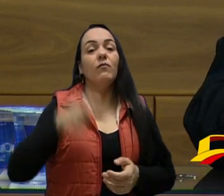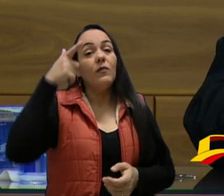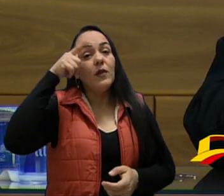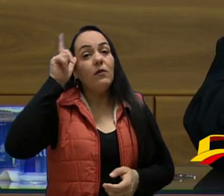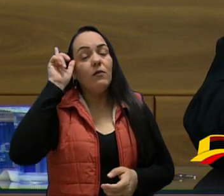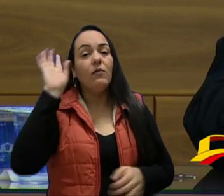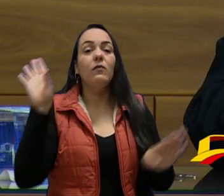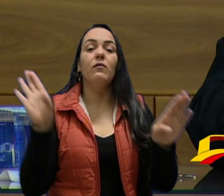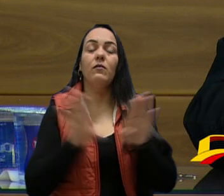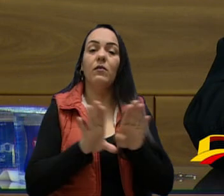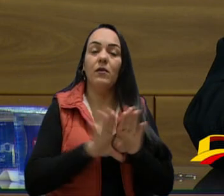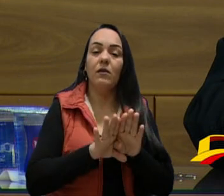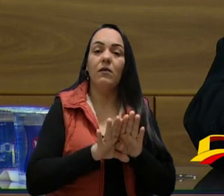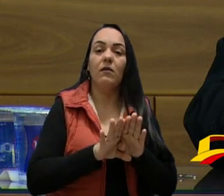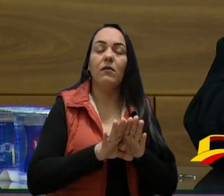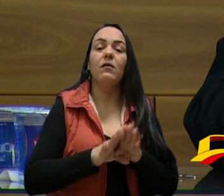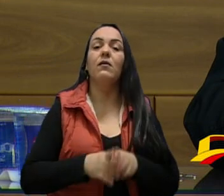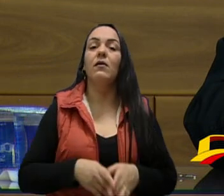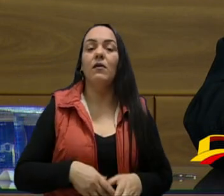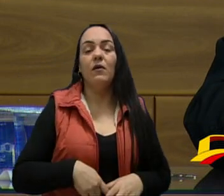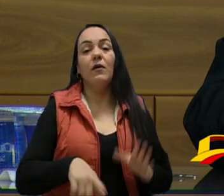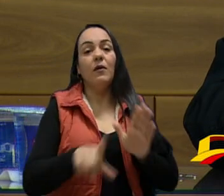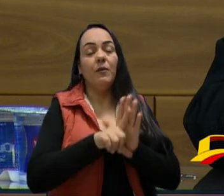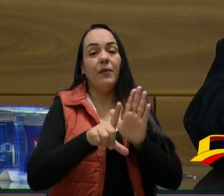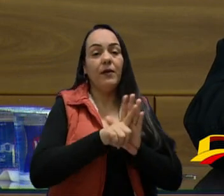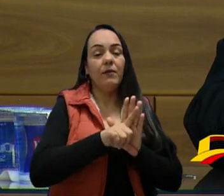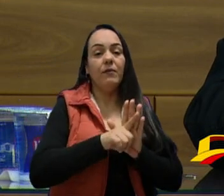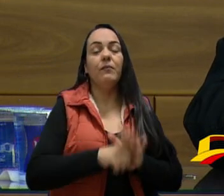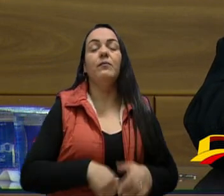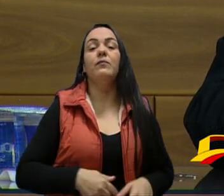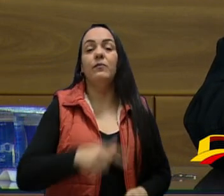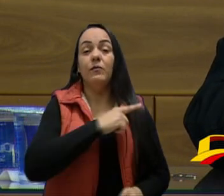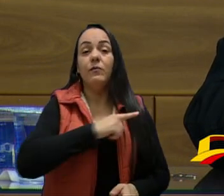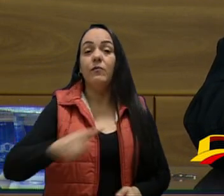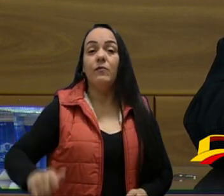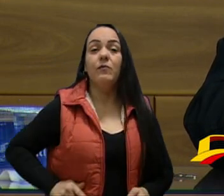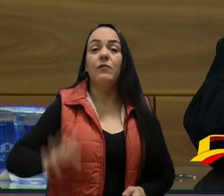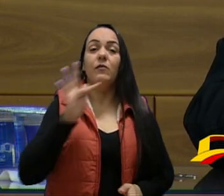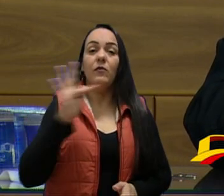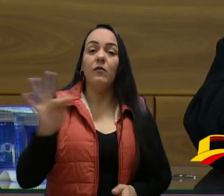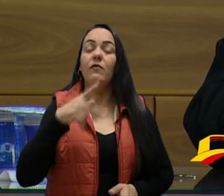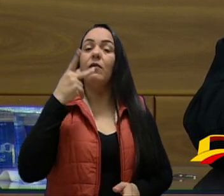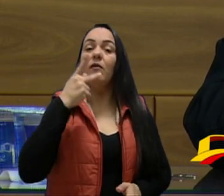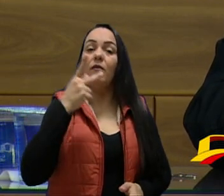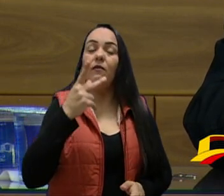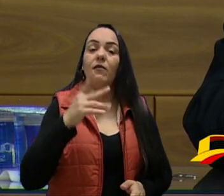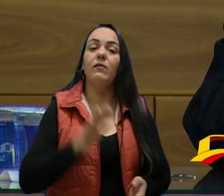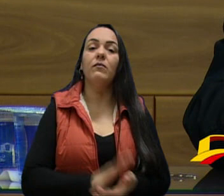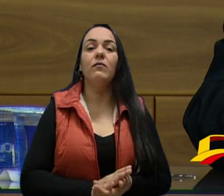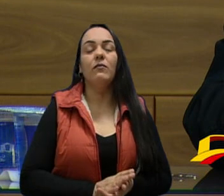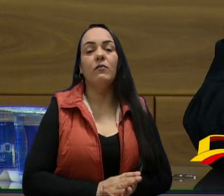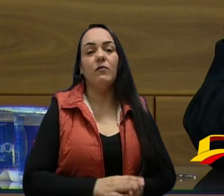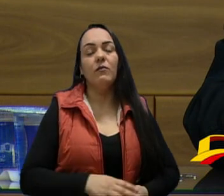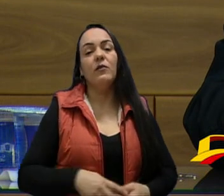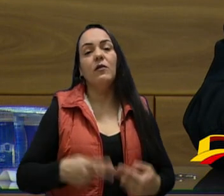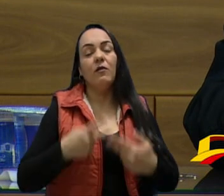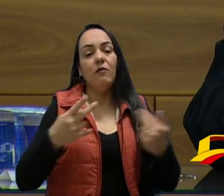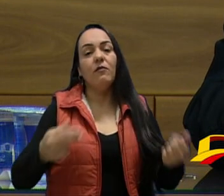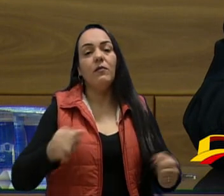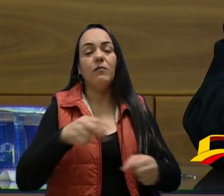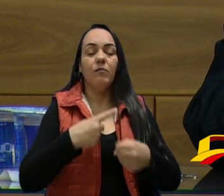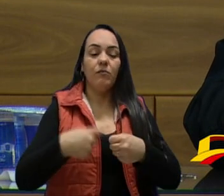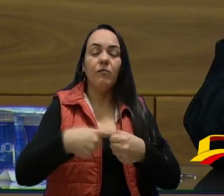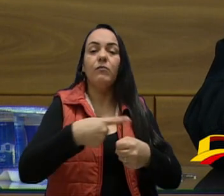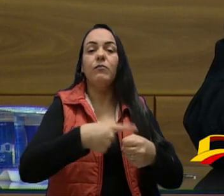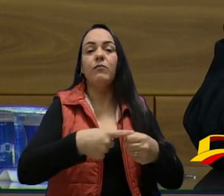é houve uma portaria do ministério da saúde do governo federal em que ele faz através do fundo de participação dos